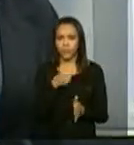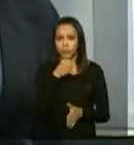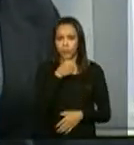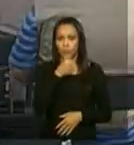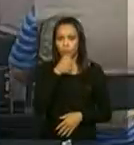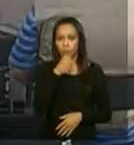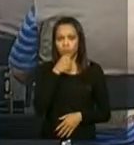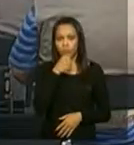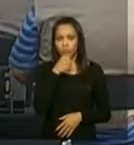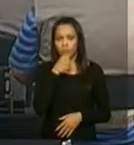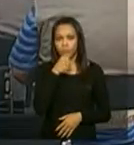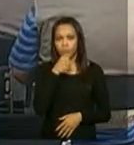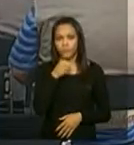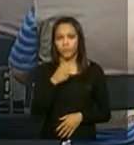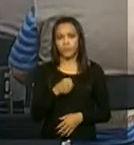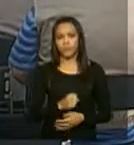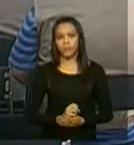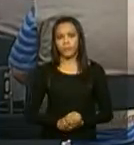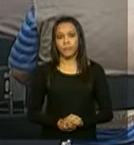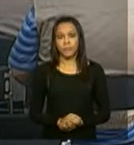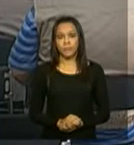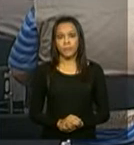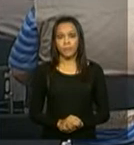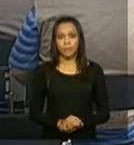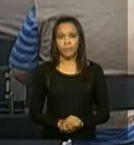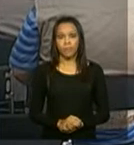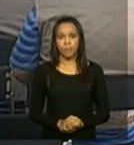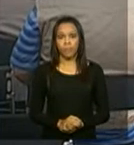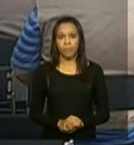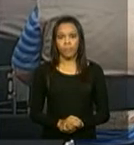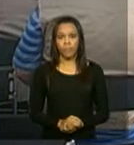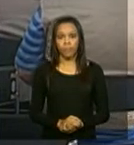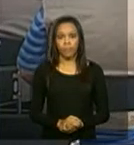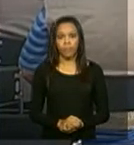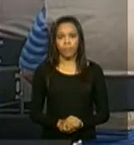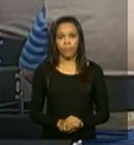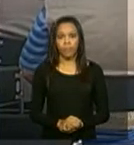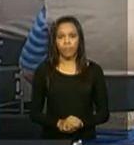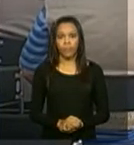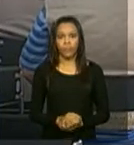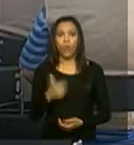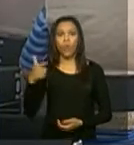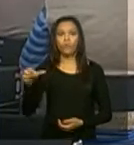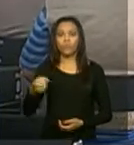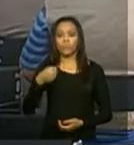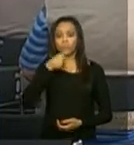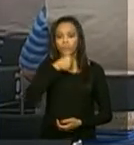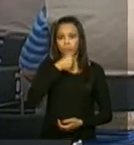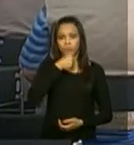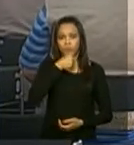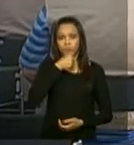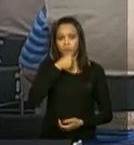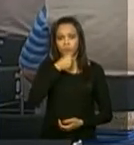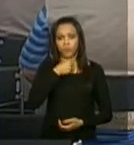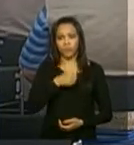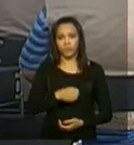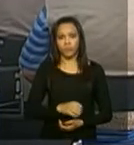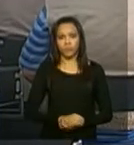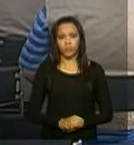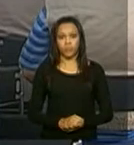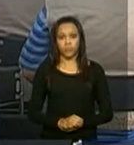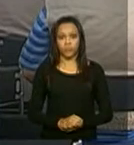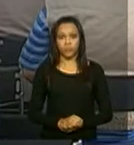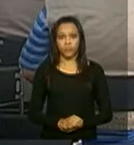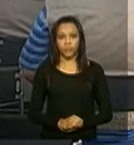microfone do trabalho não passa outra marcelo troca